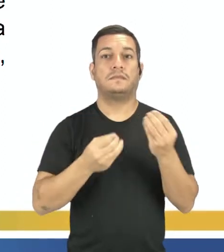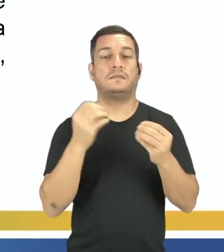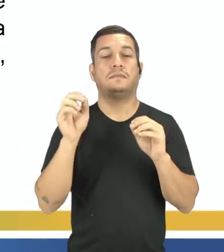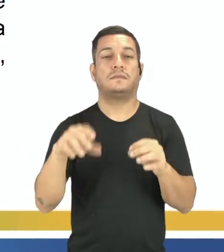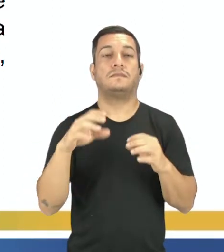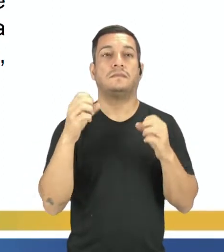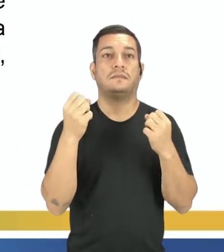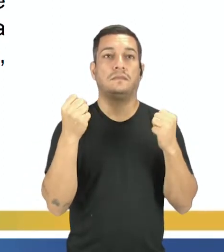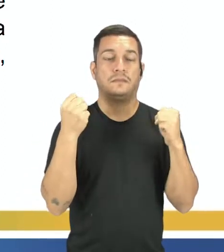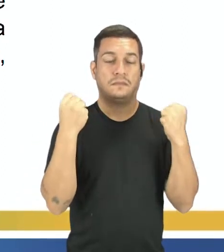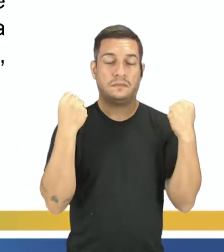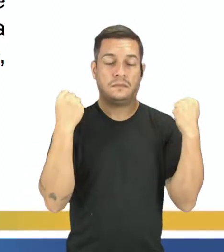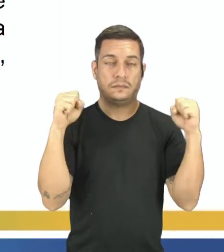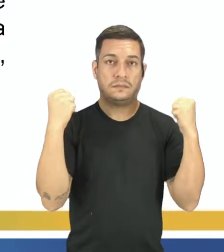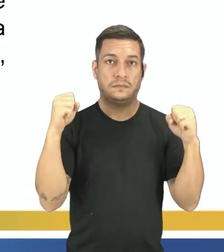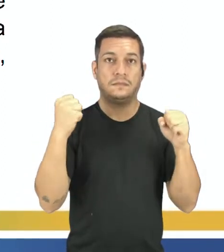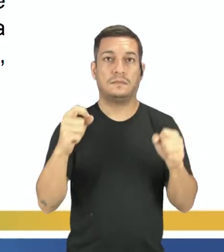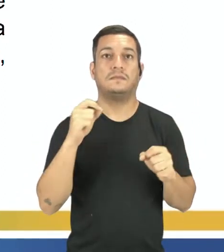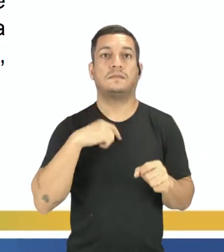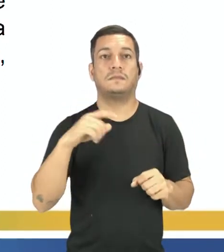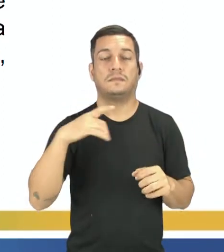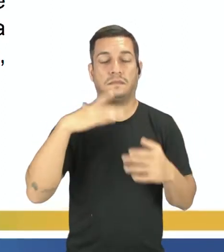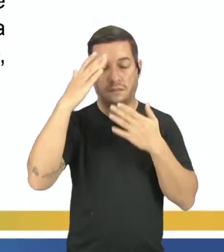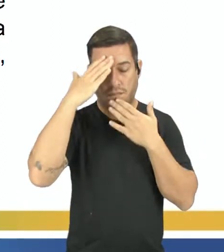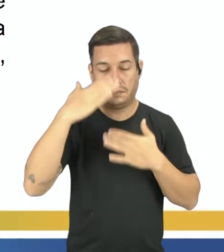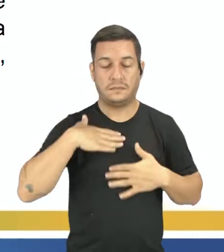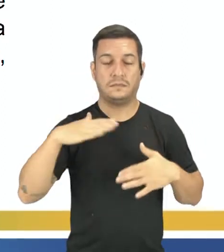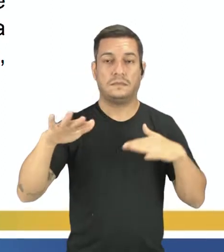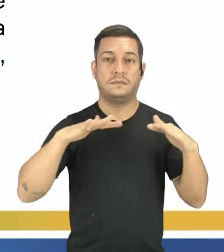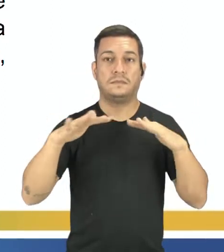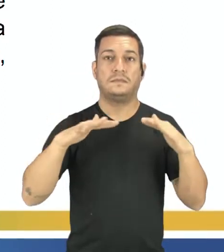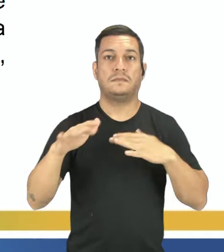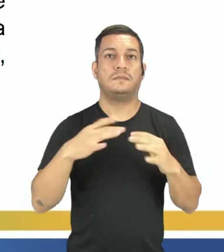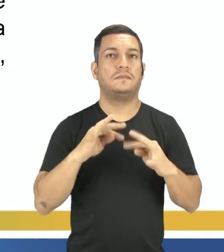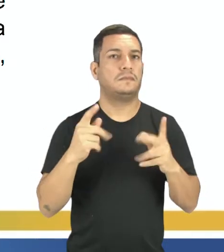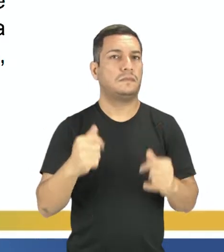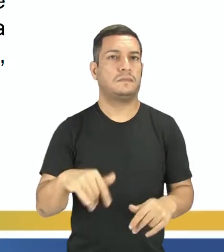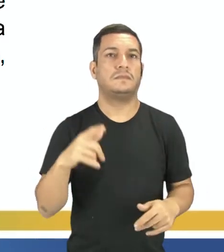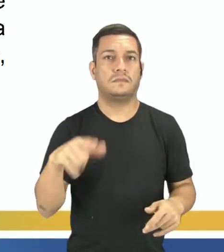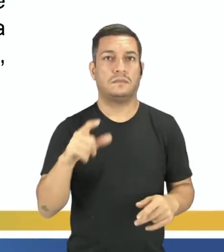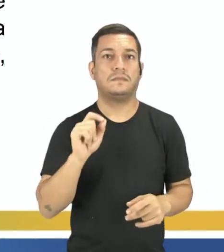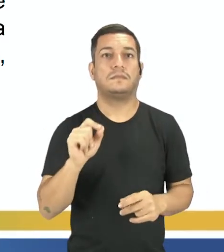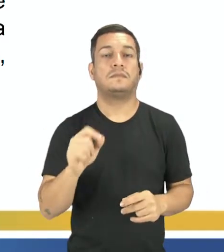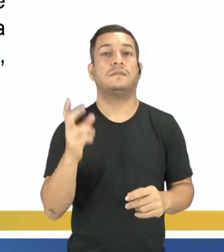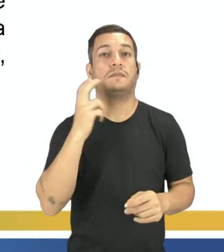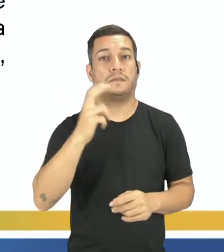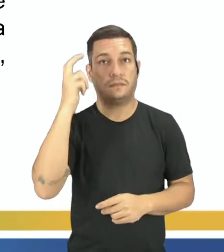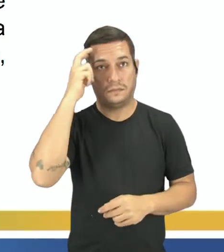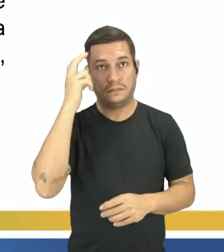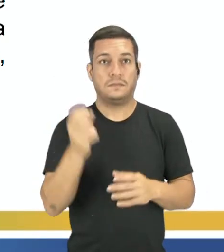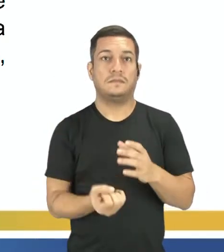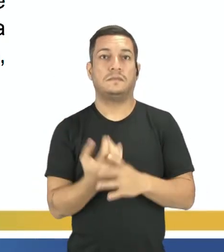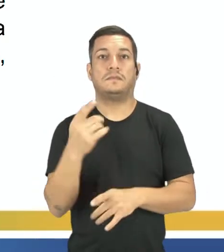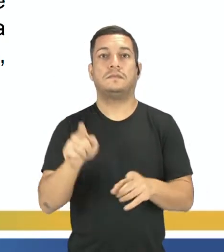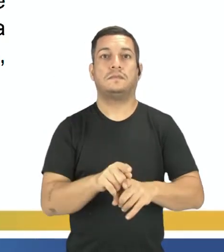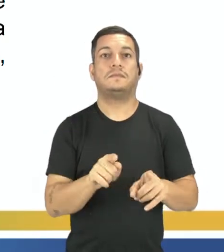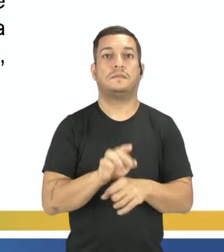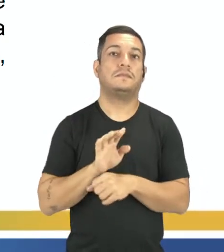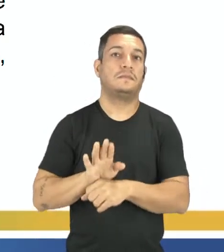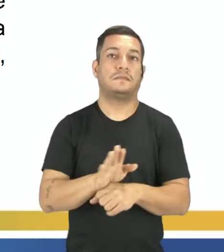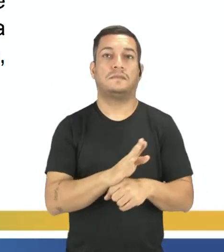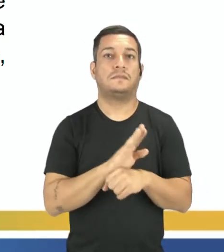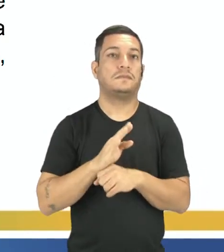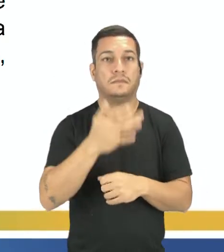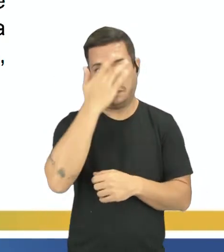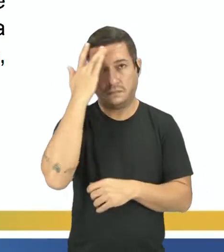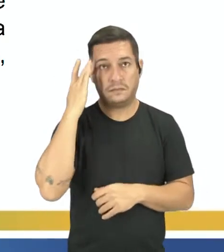saiu de atividade física à cultura corporal de movimento. Todo movimento é fruto de cultura e surge para beneficiar as